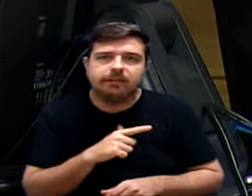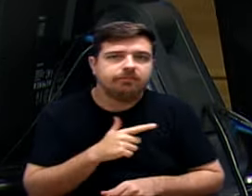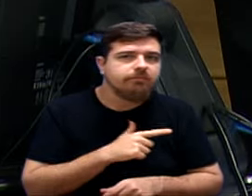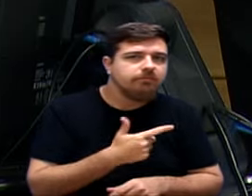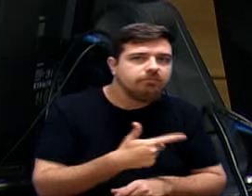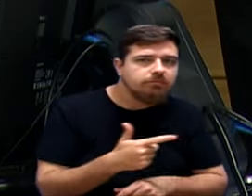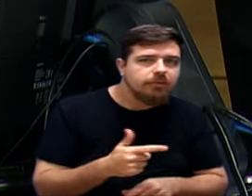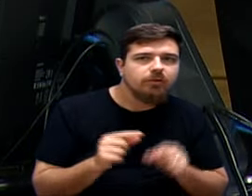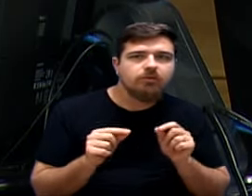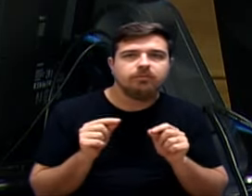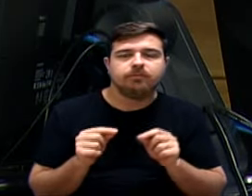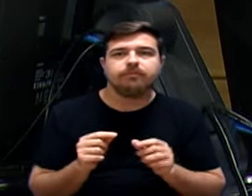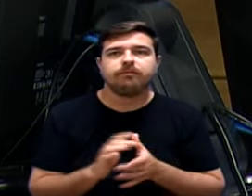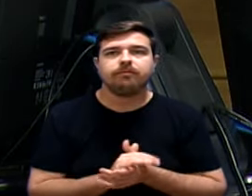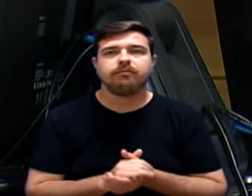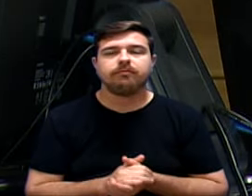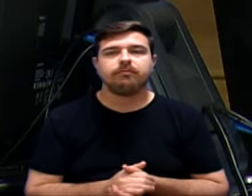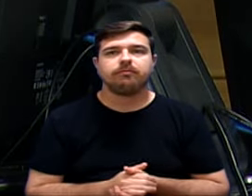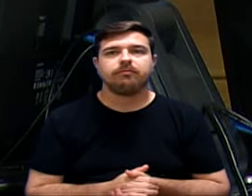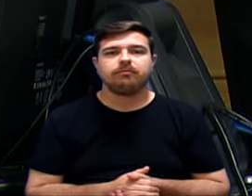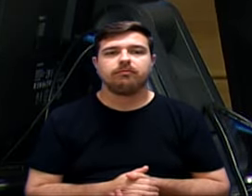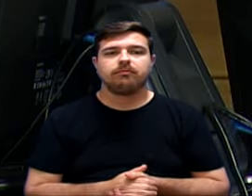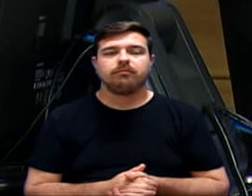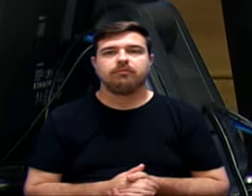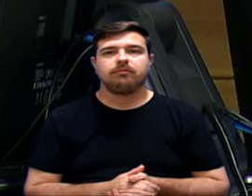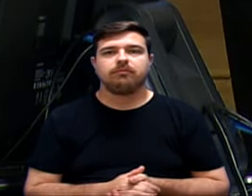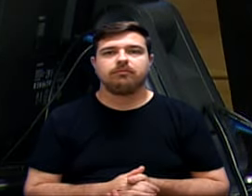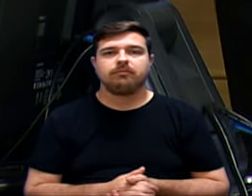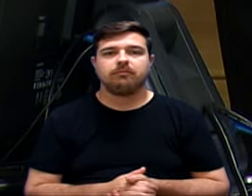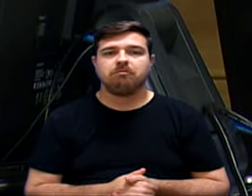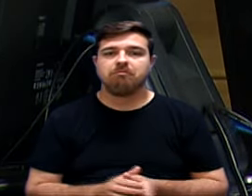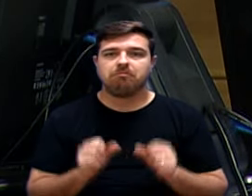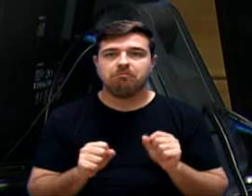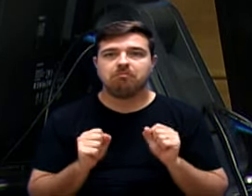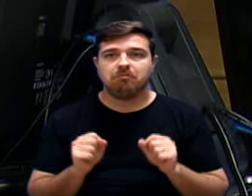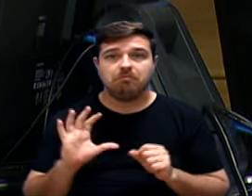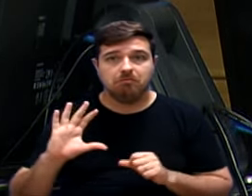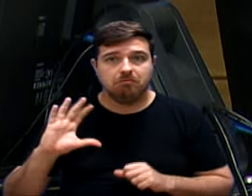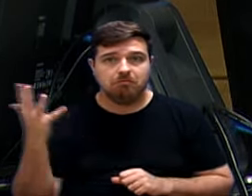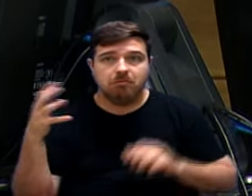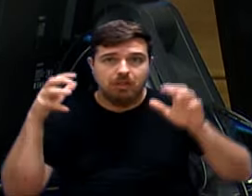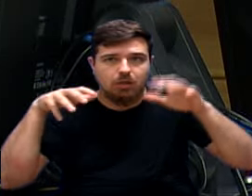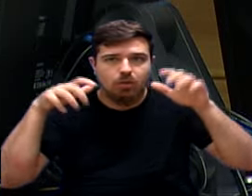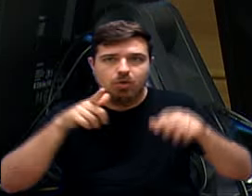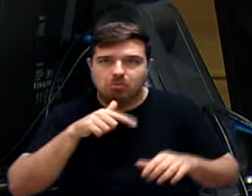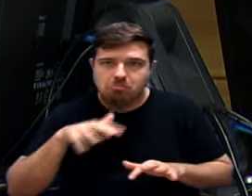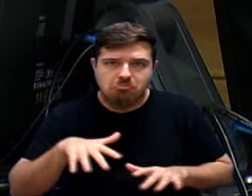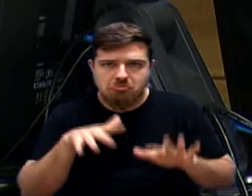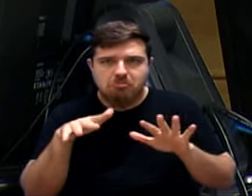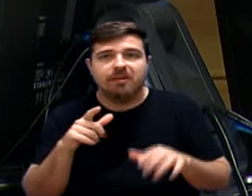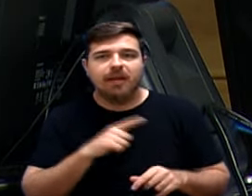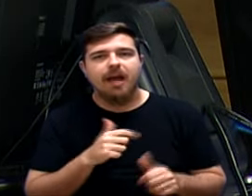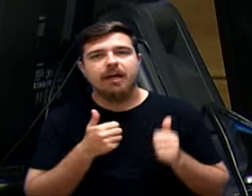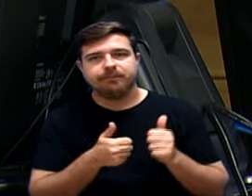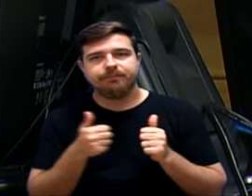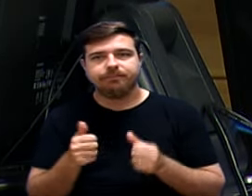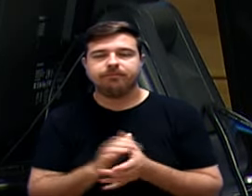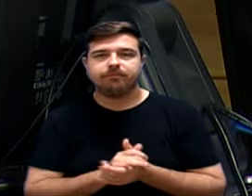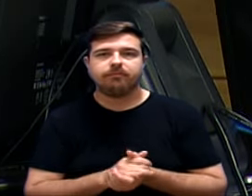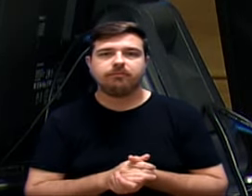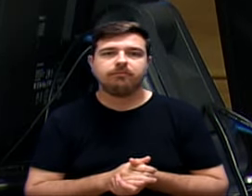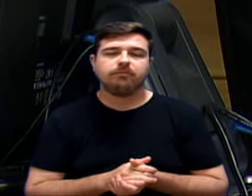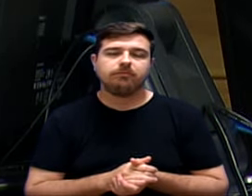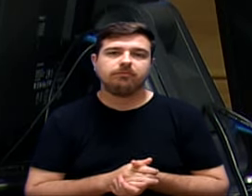em algum ponto já aparece a os locais eh de de Enchente ótimo